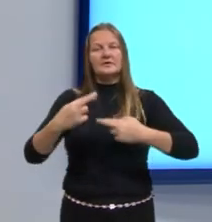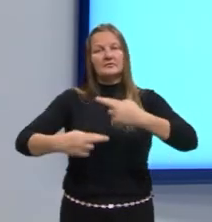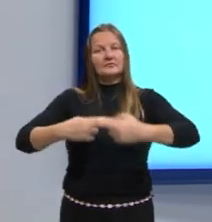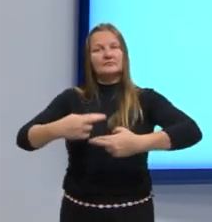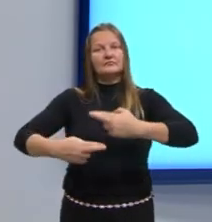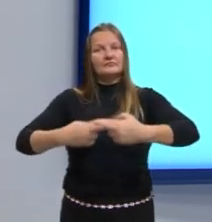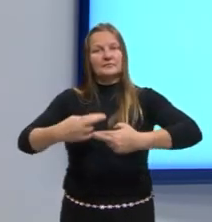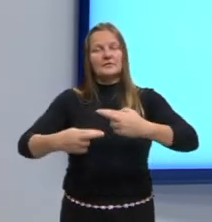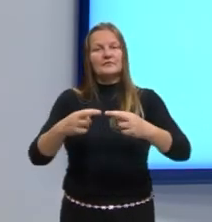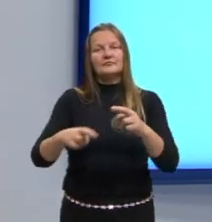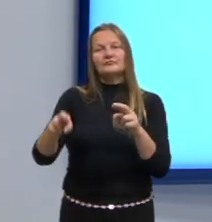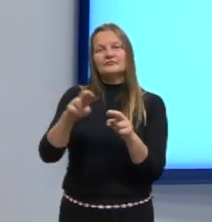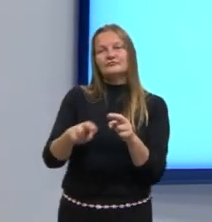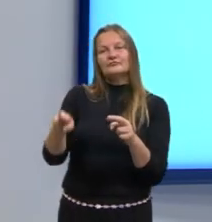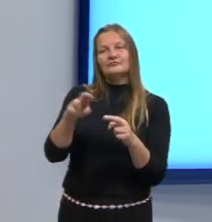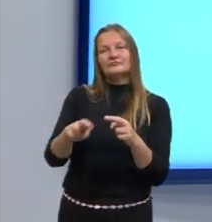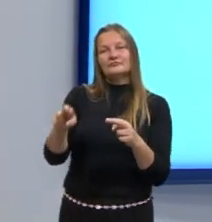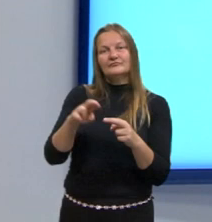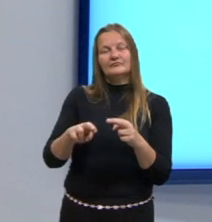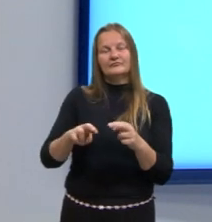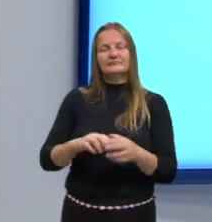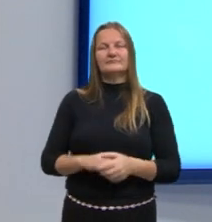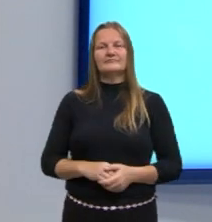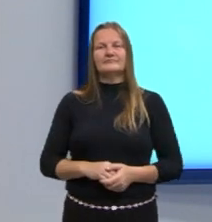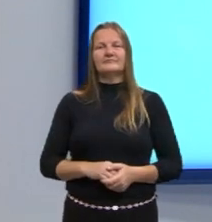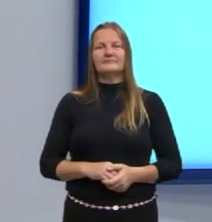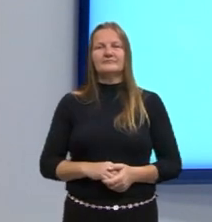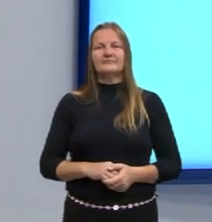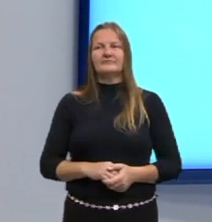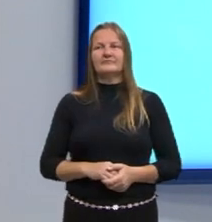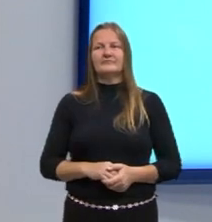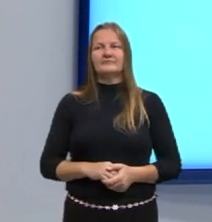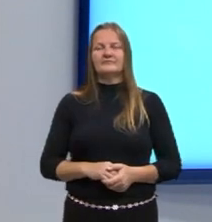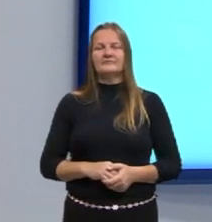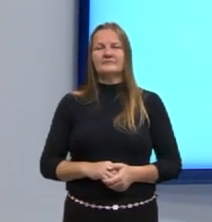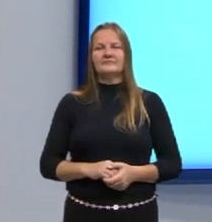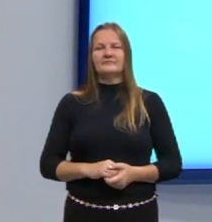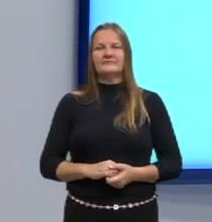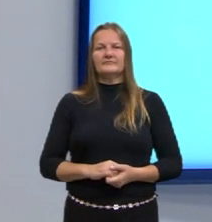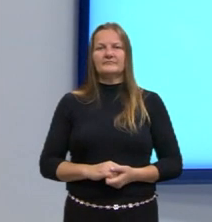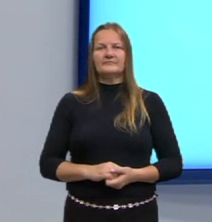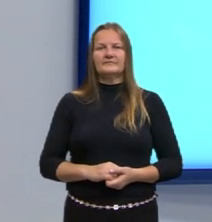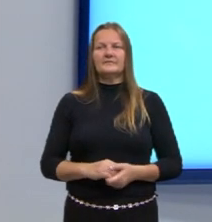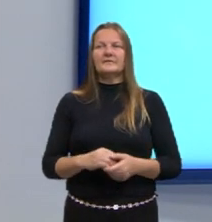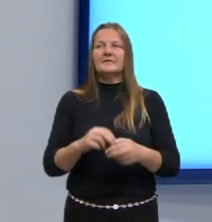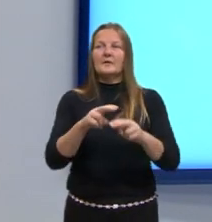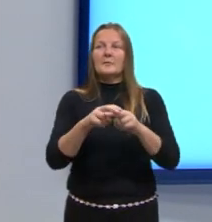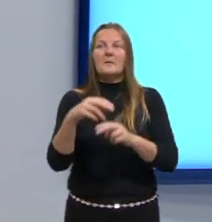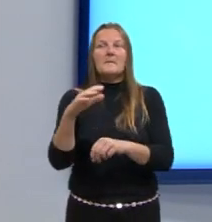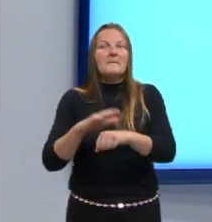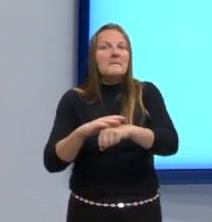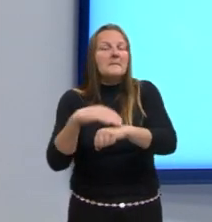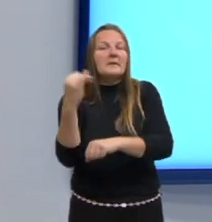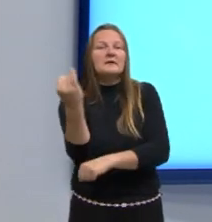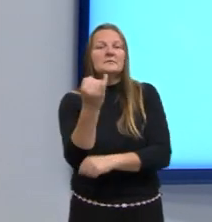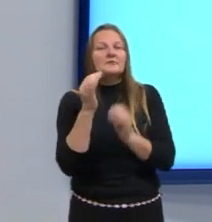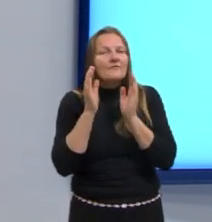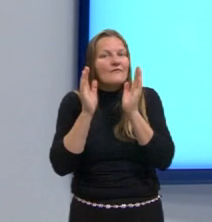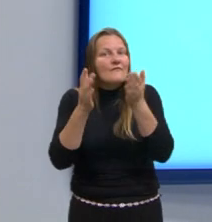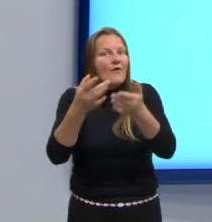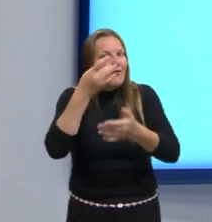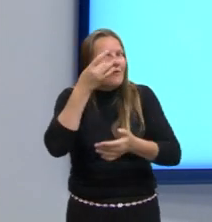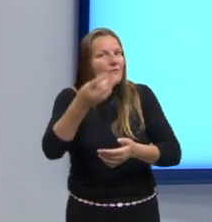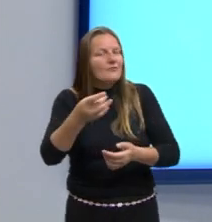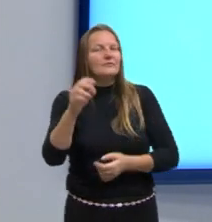natural e renovável principalmente resíduos Então essa é o principal foco na hora